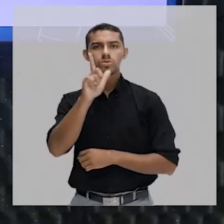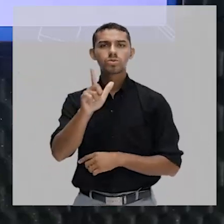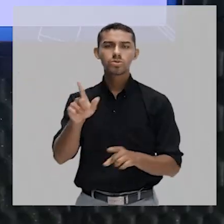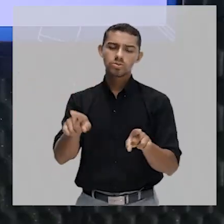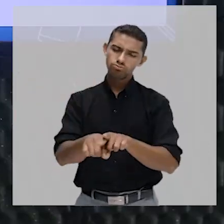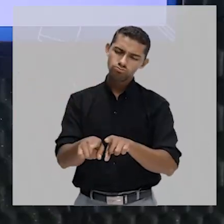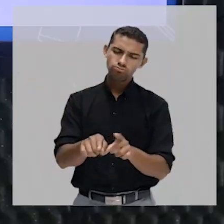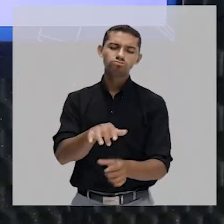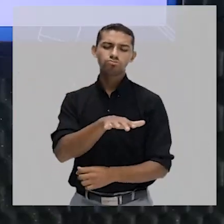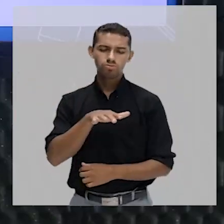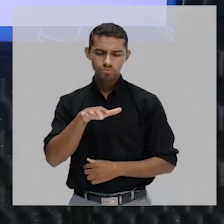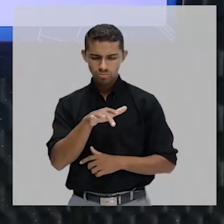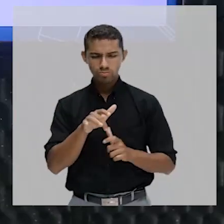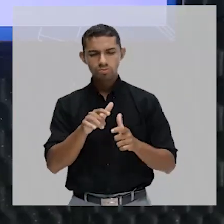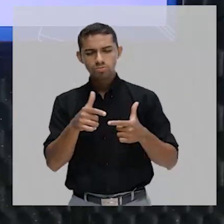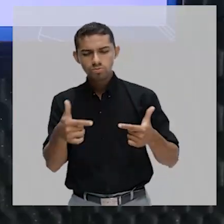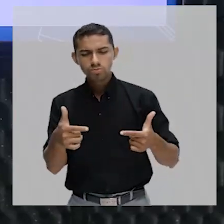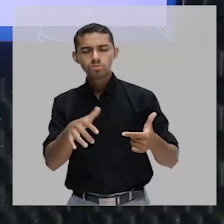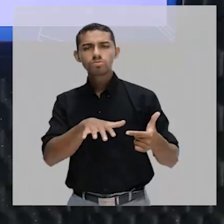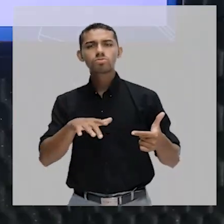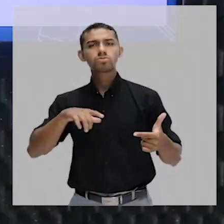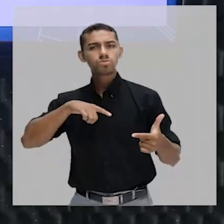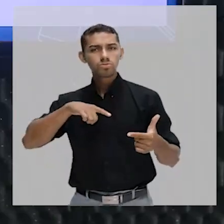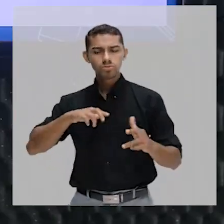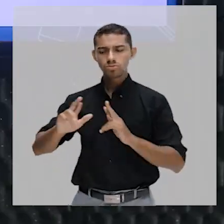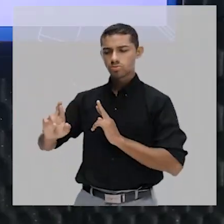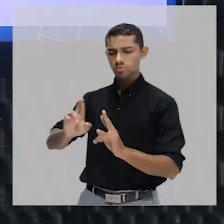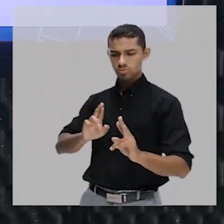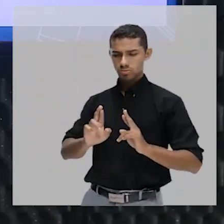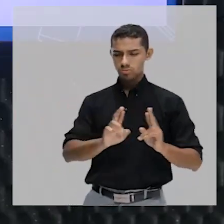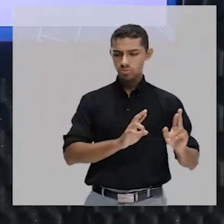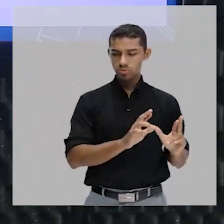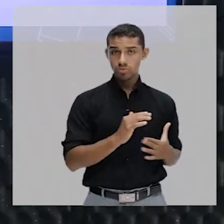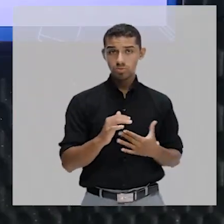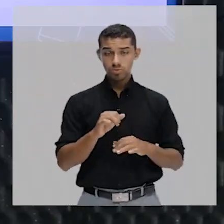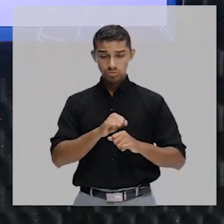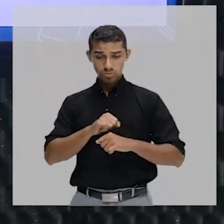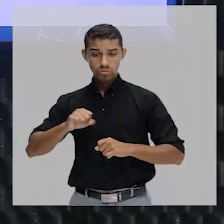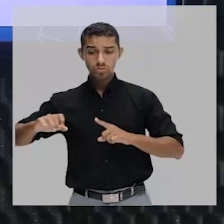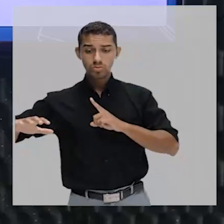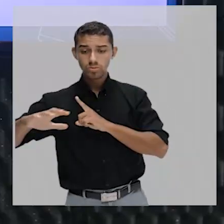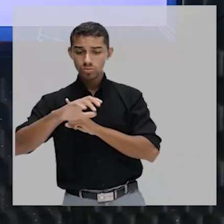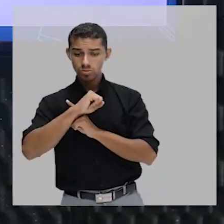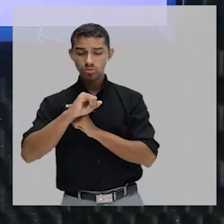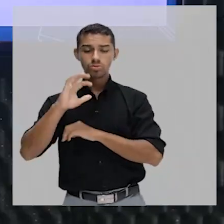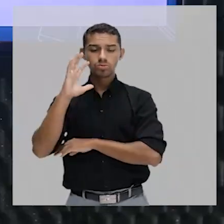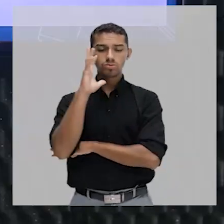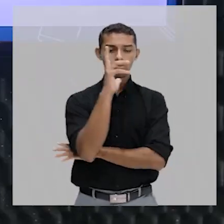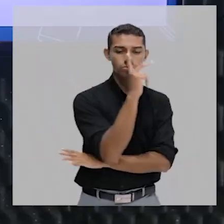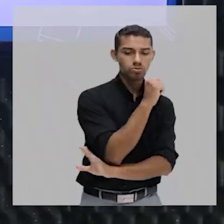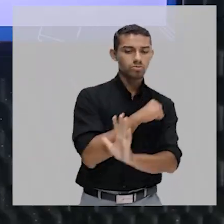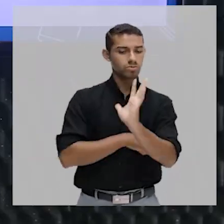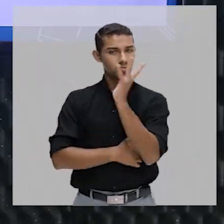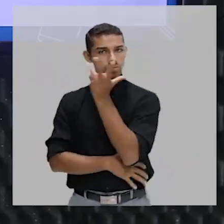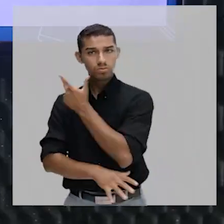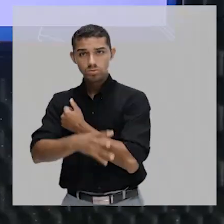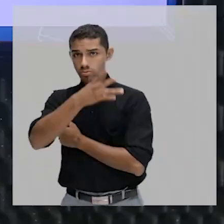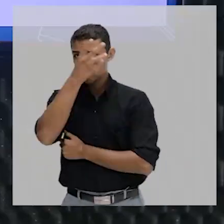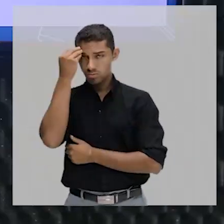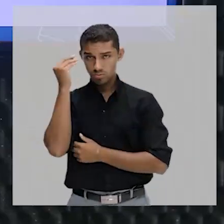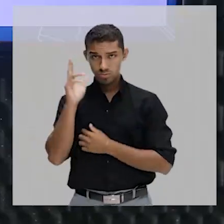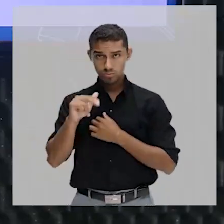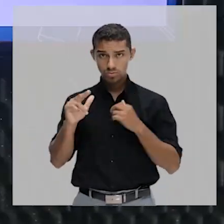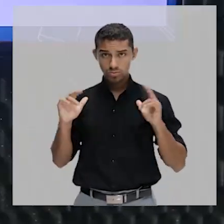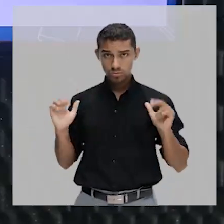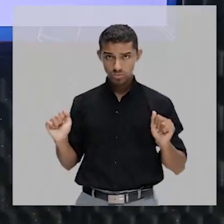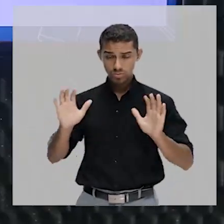espaço geográfico é o meio onde ocorrem as relações entre a sociedade e a natureza. Não esqueça disso, tá? É